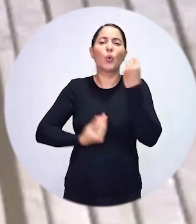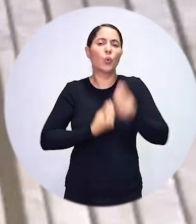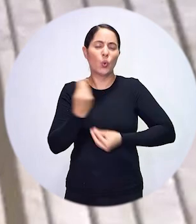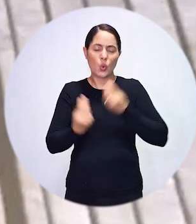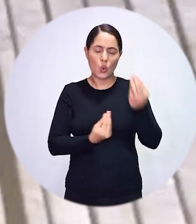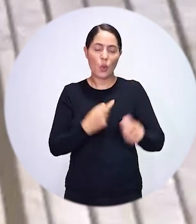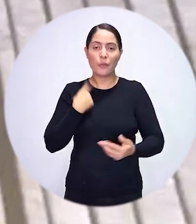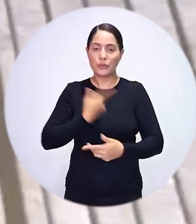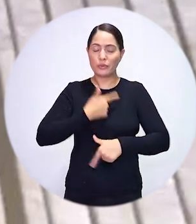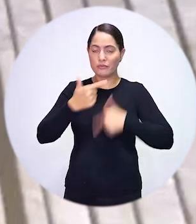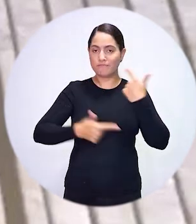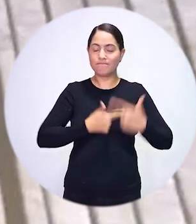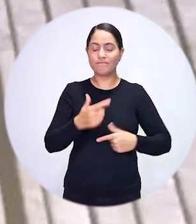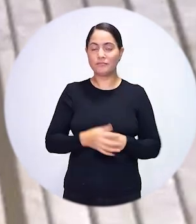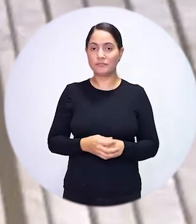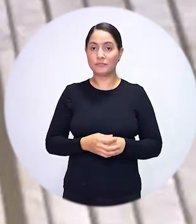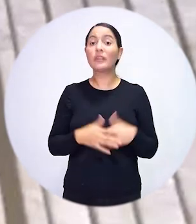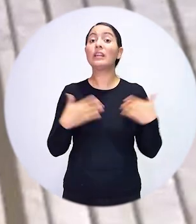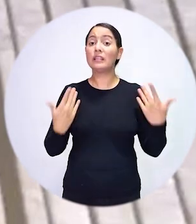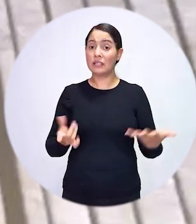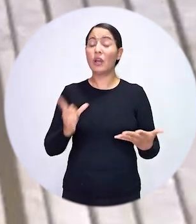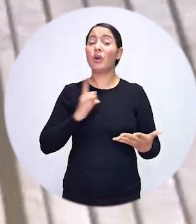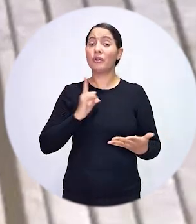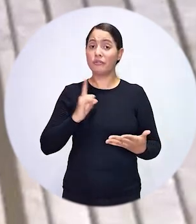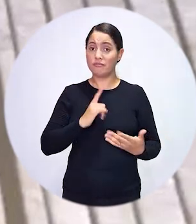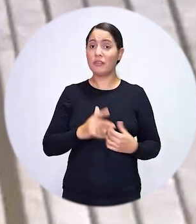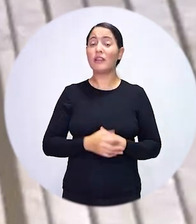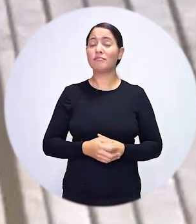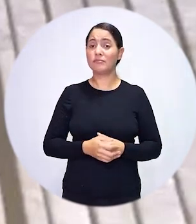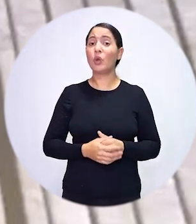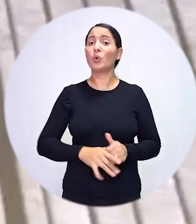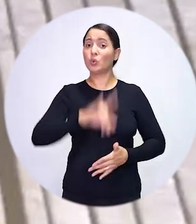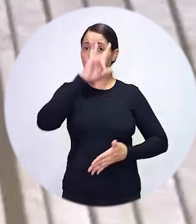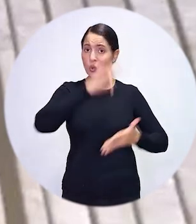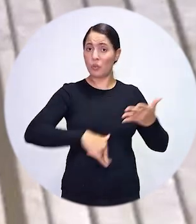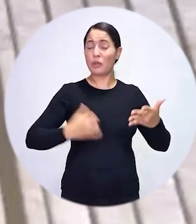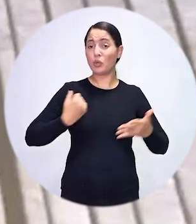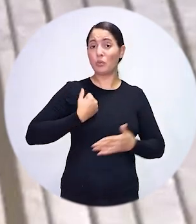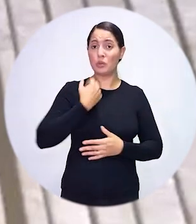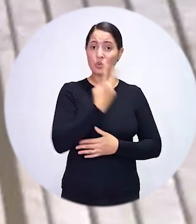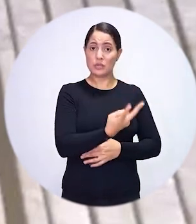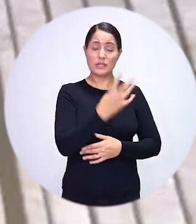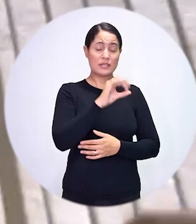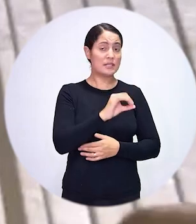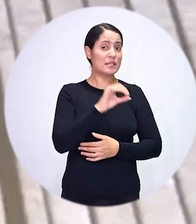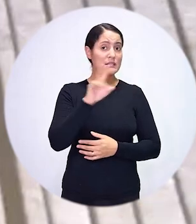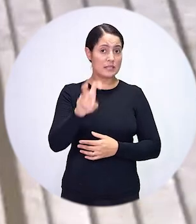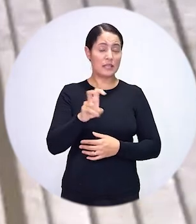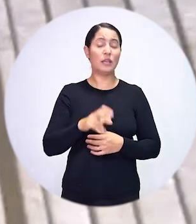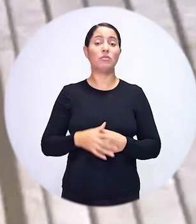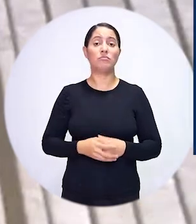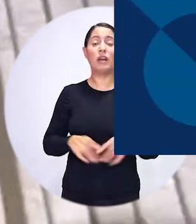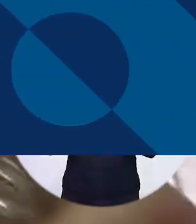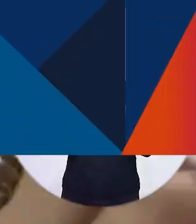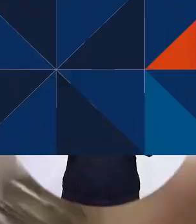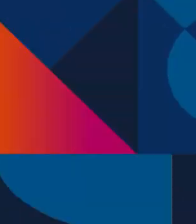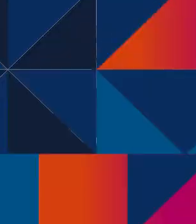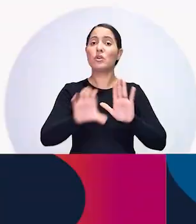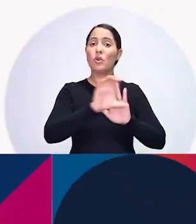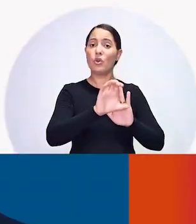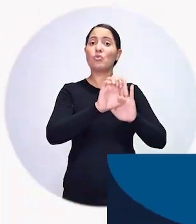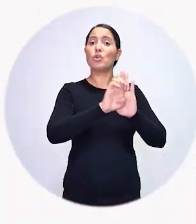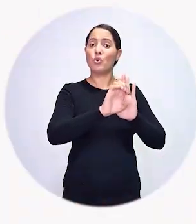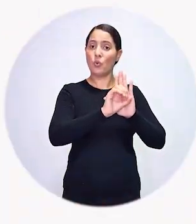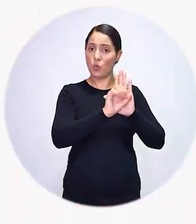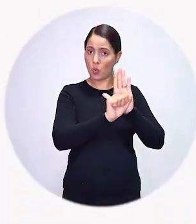É importante ressaltar que a existência do provimento número 205, como também do